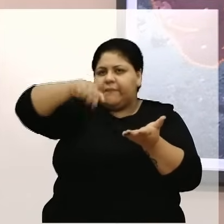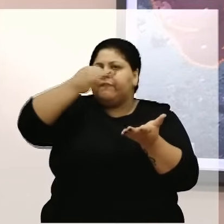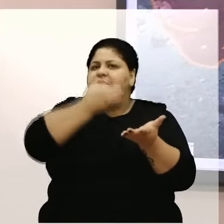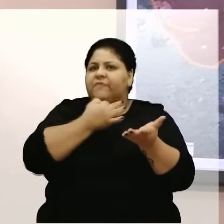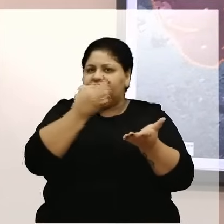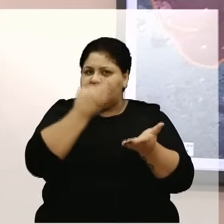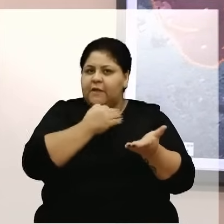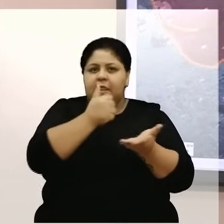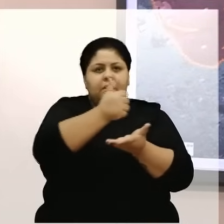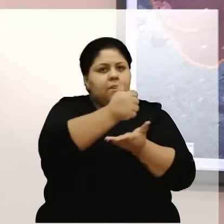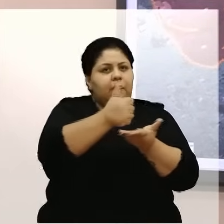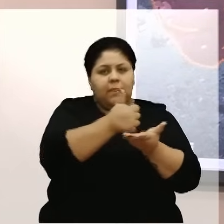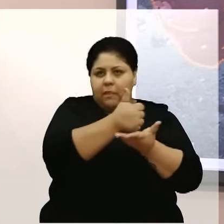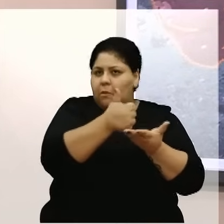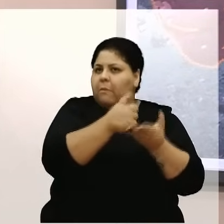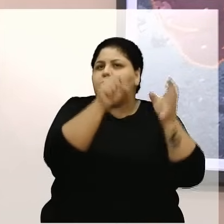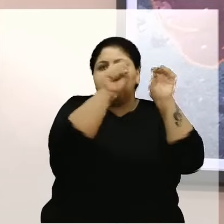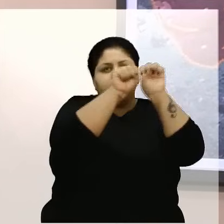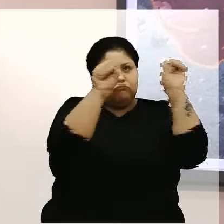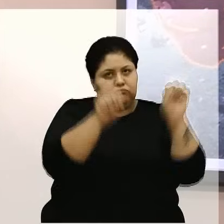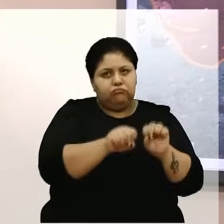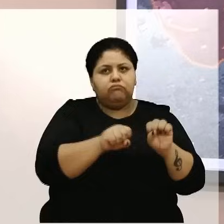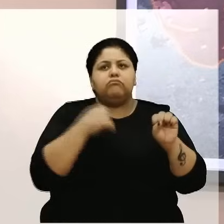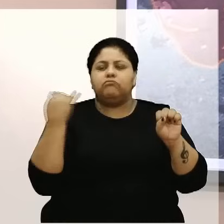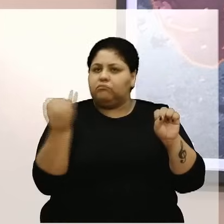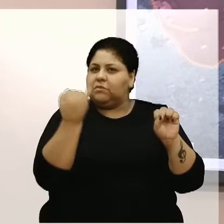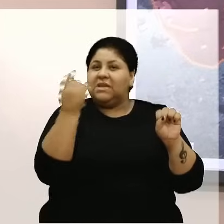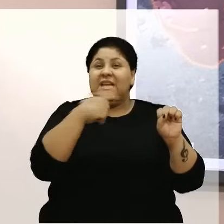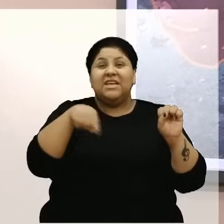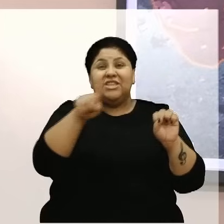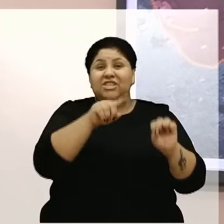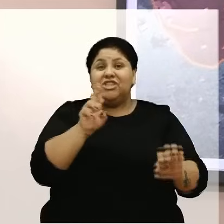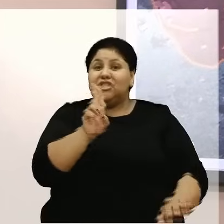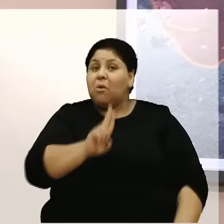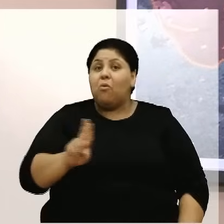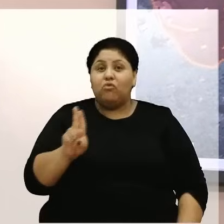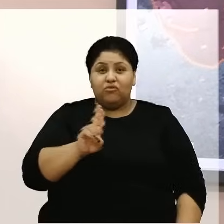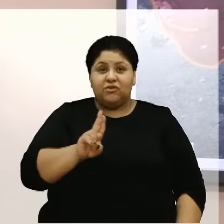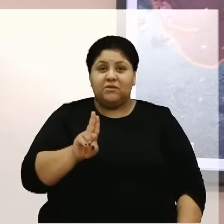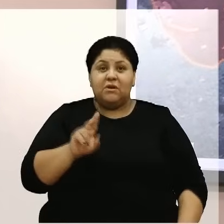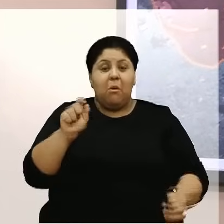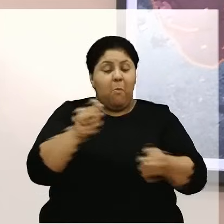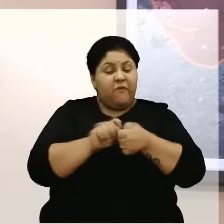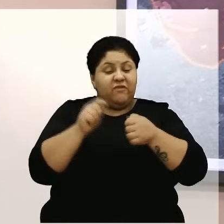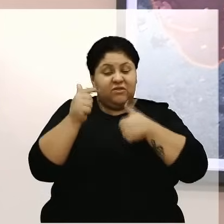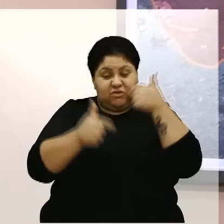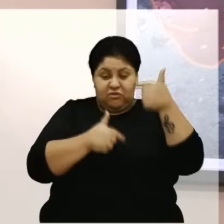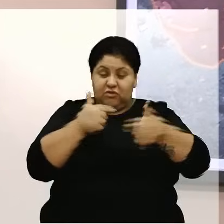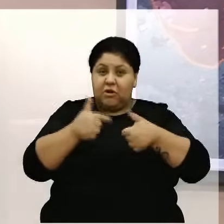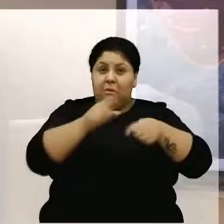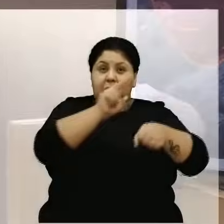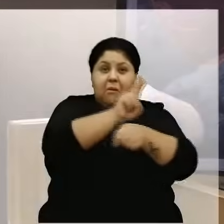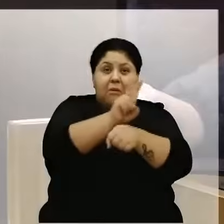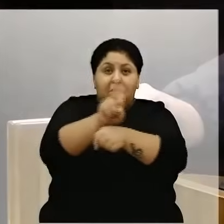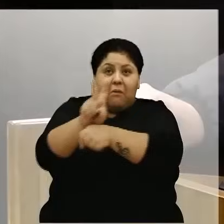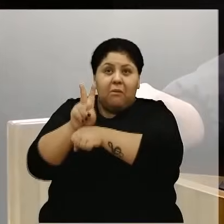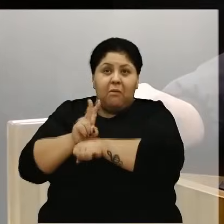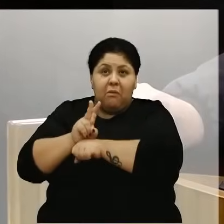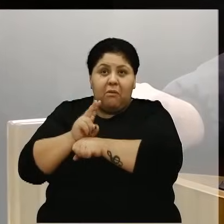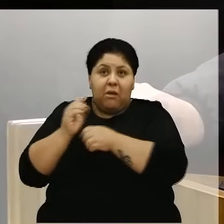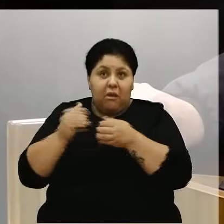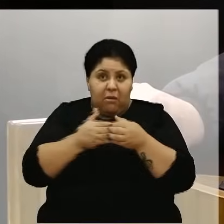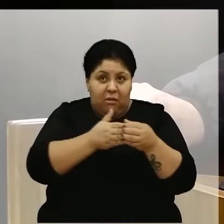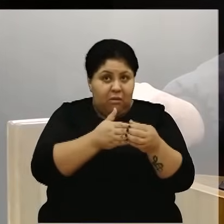base riquíssima no seu sistema, e muitas vezes a gente não utiliza essa base para a gente fazer um trabalho preventivo de monitoramento e